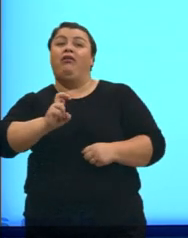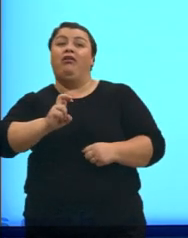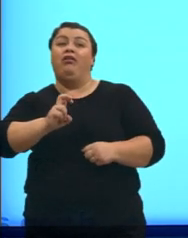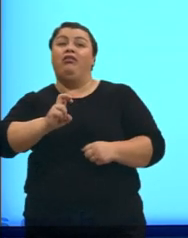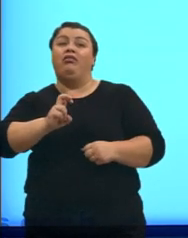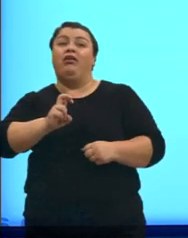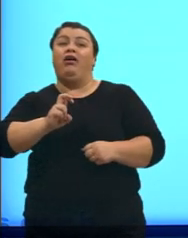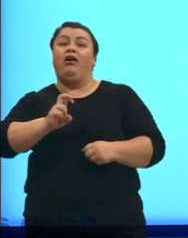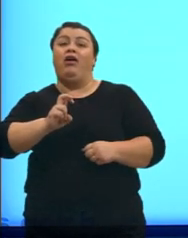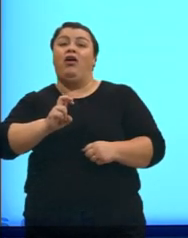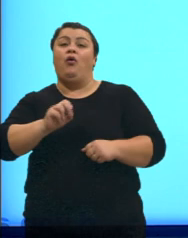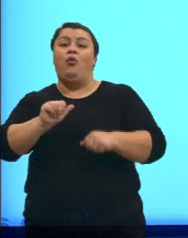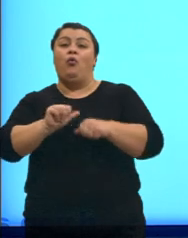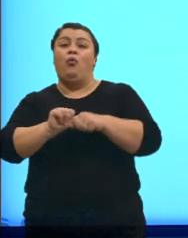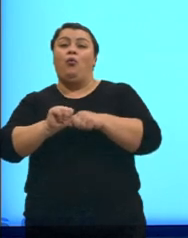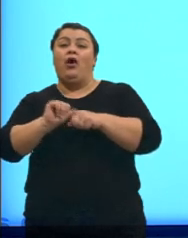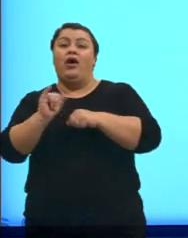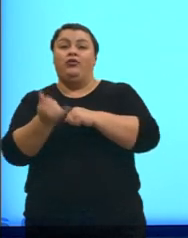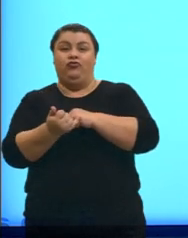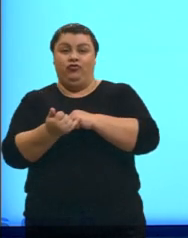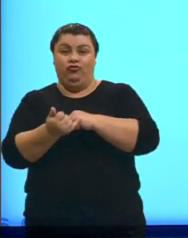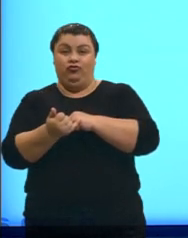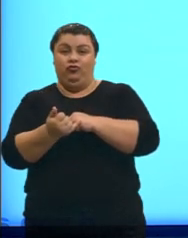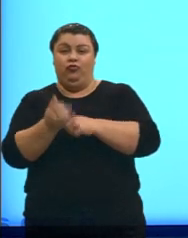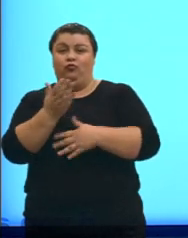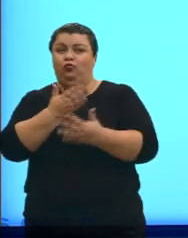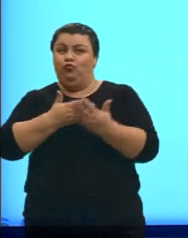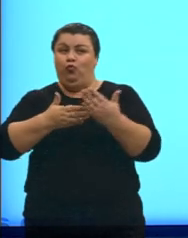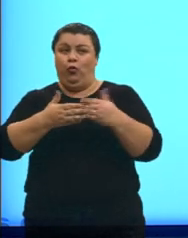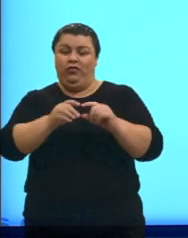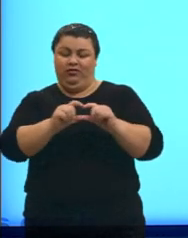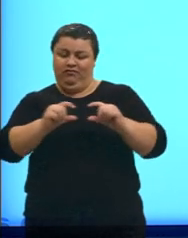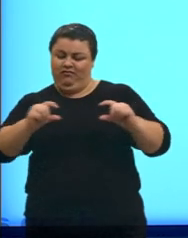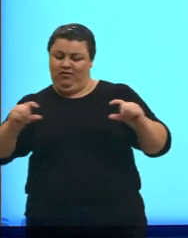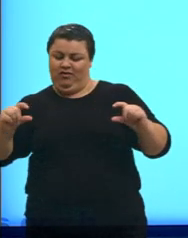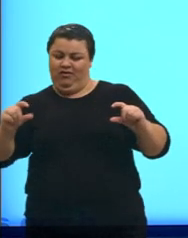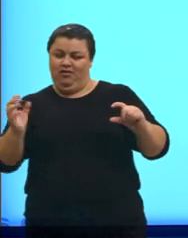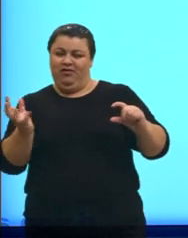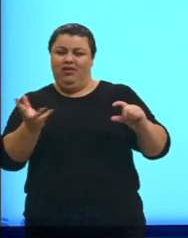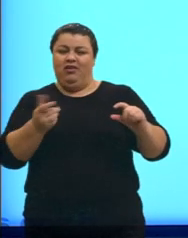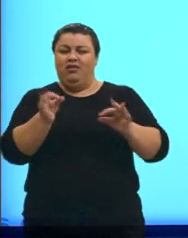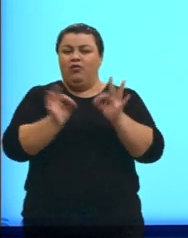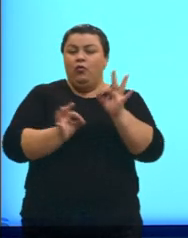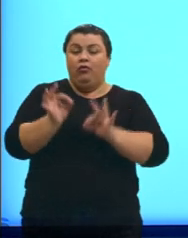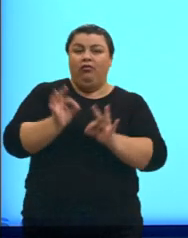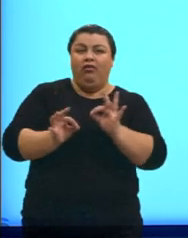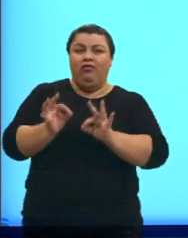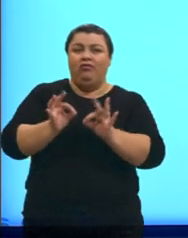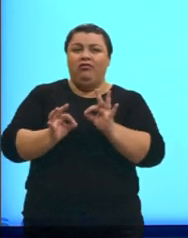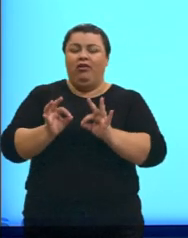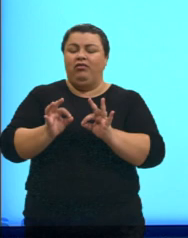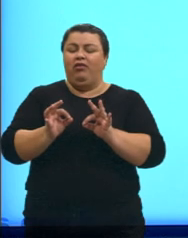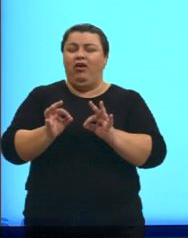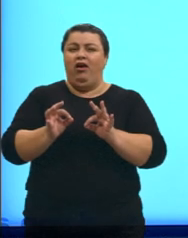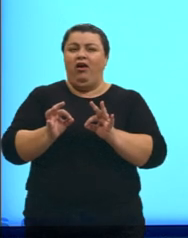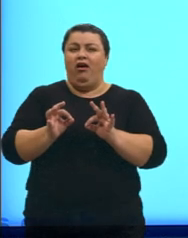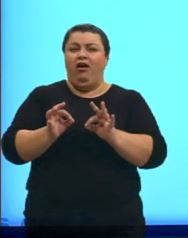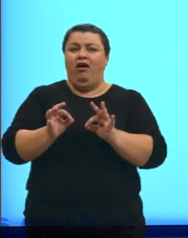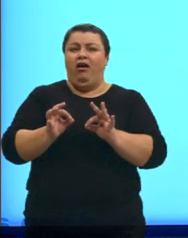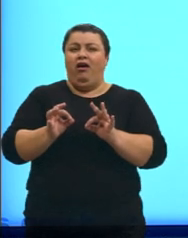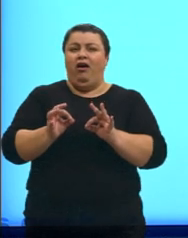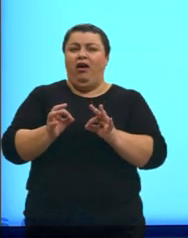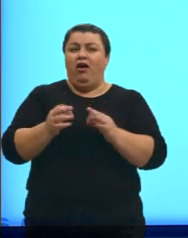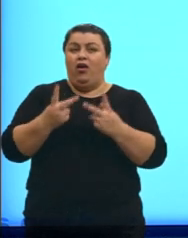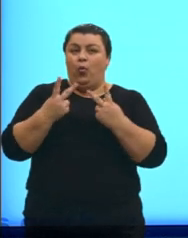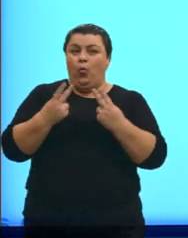é um adjetivo todas essas frases elas são organizadas da mesma